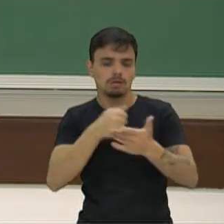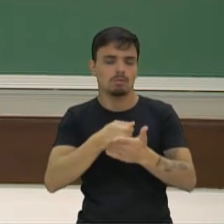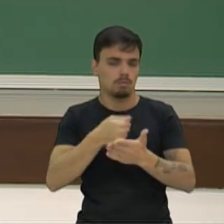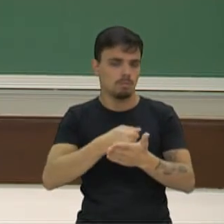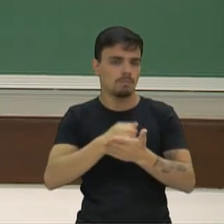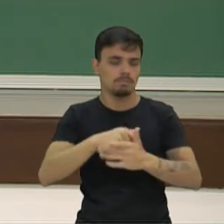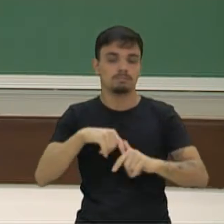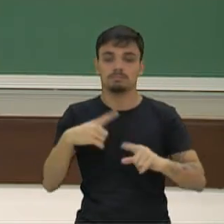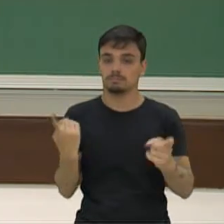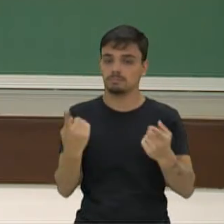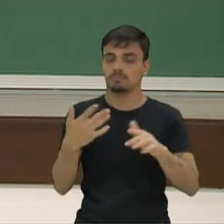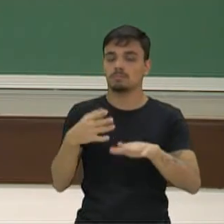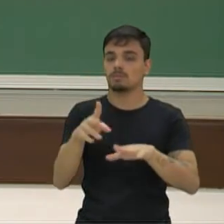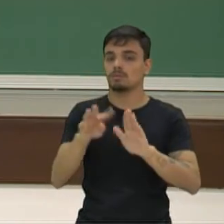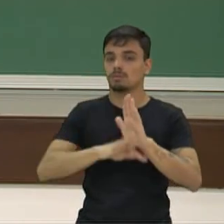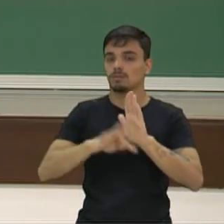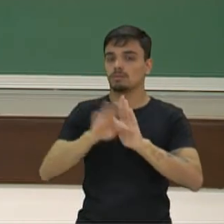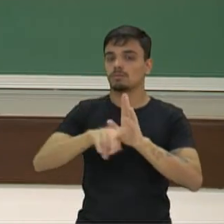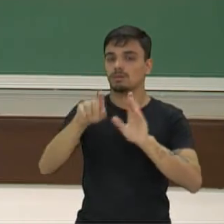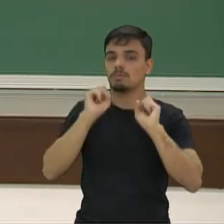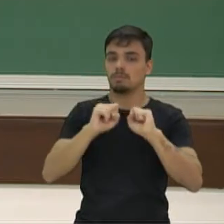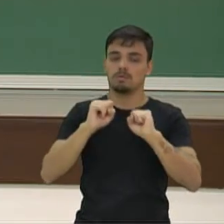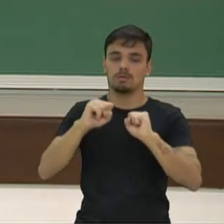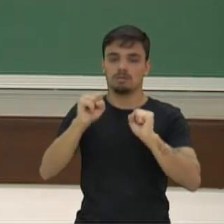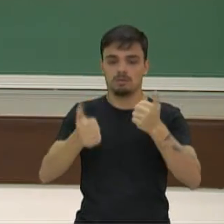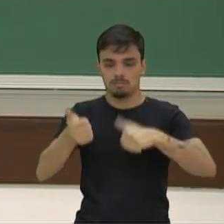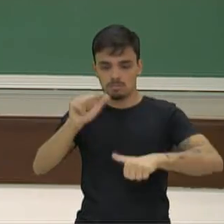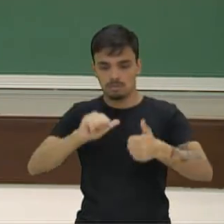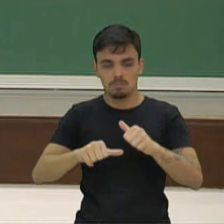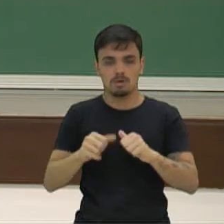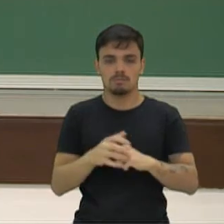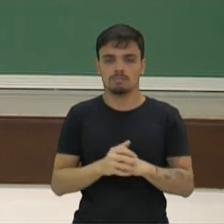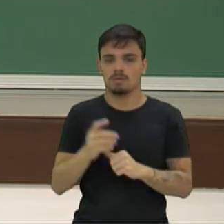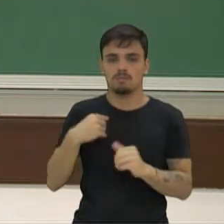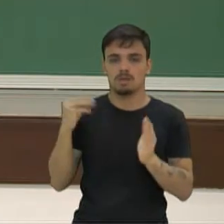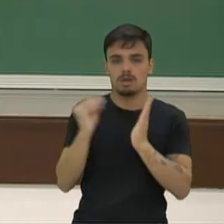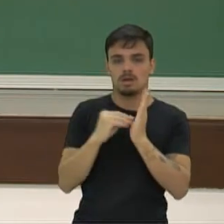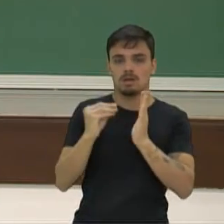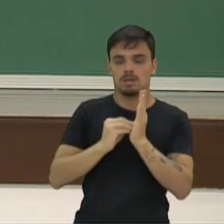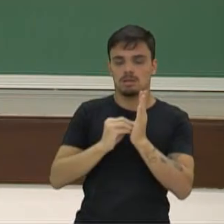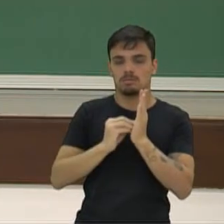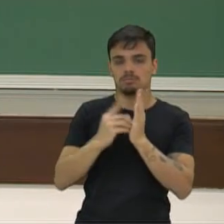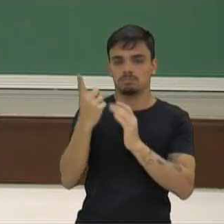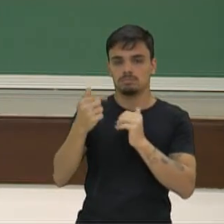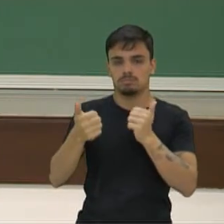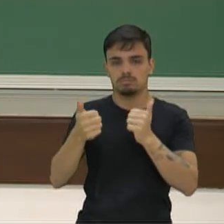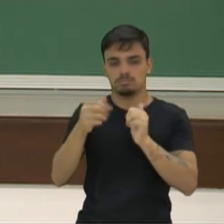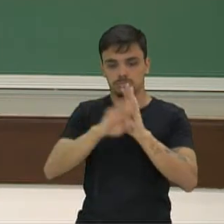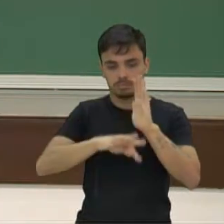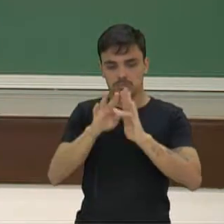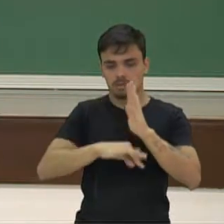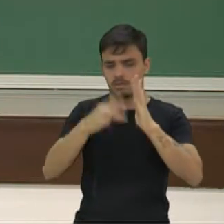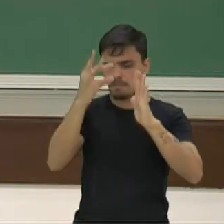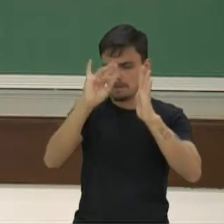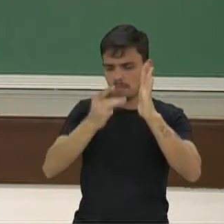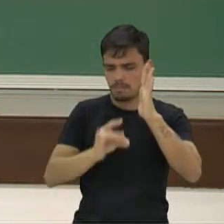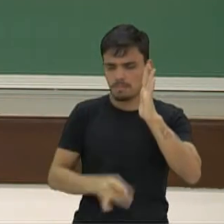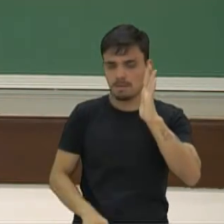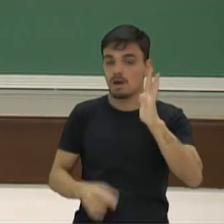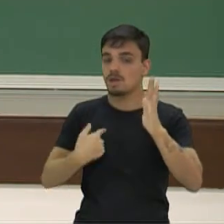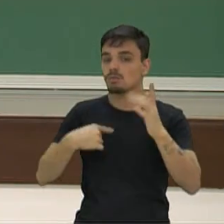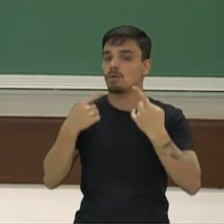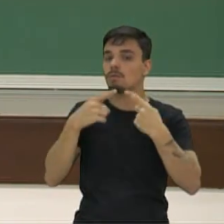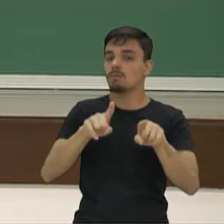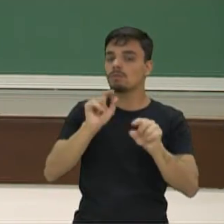Então, olha o texto que você poderia ter elaborado aí. Eu não vou dar para você um texto ipsis literis para você copiar. Eu estou te